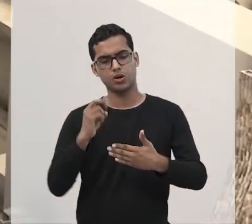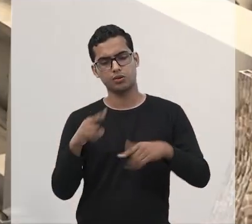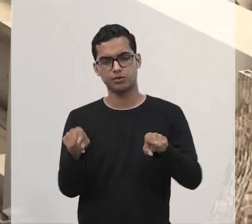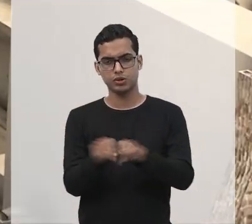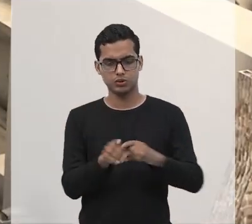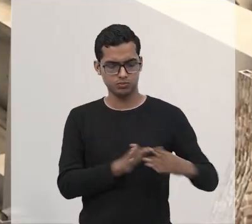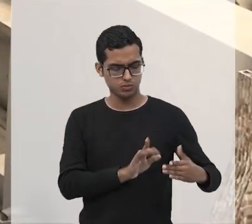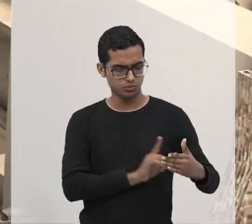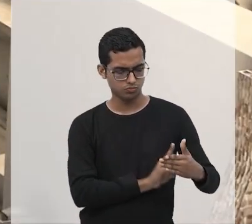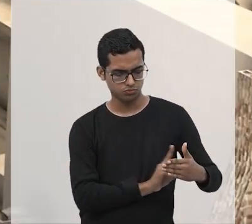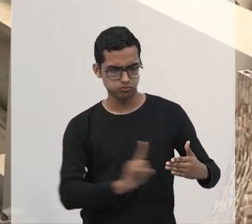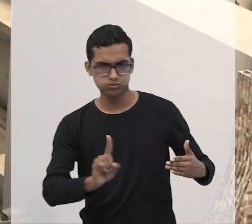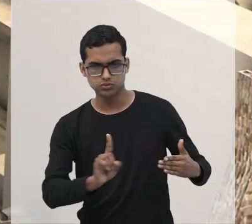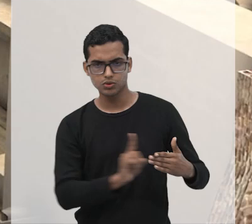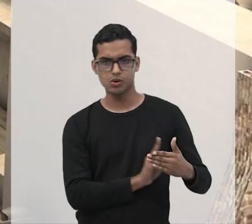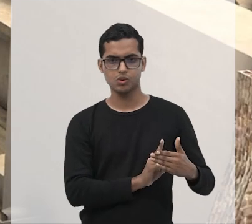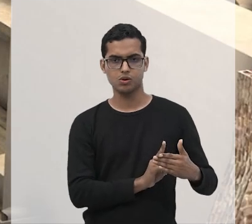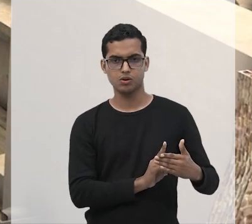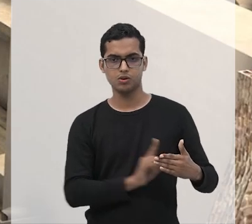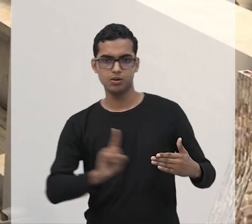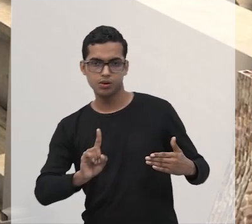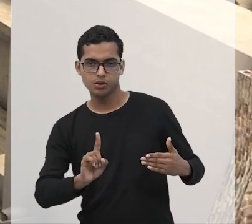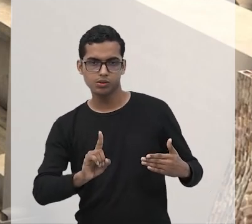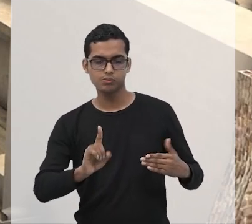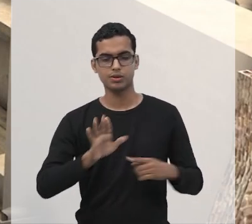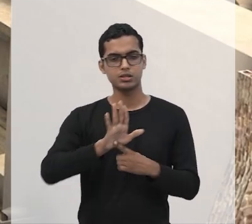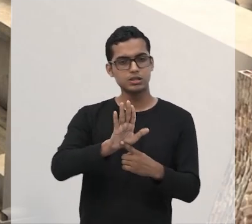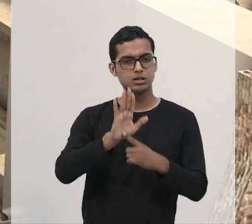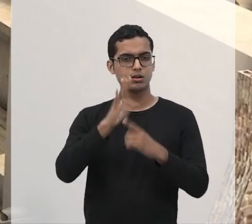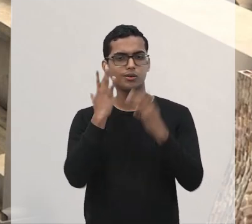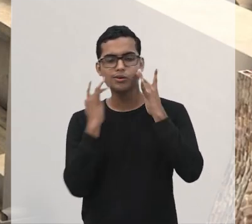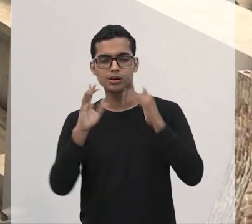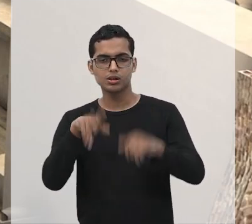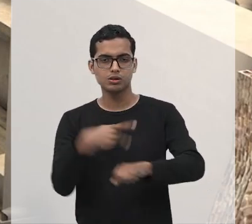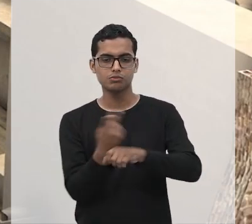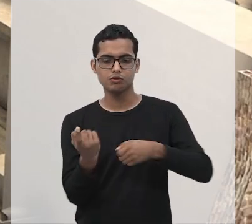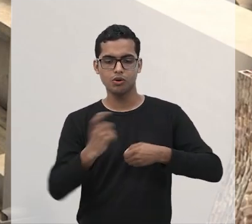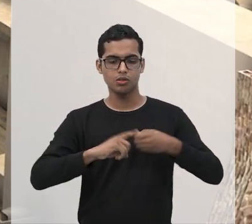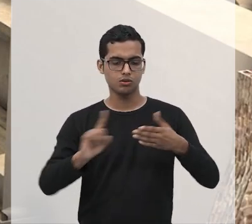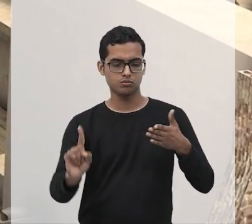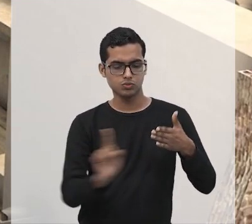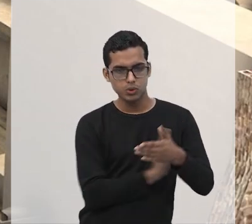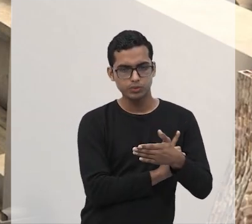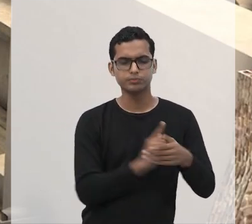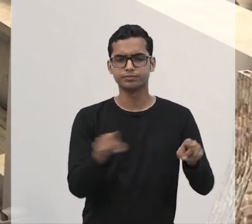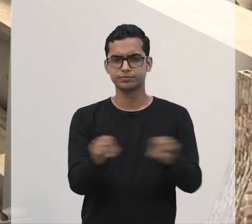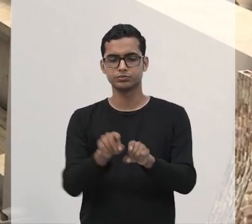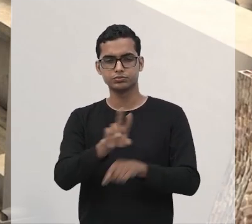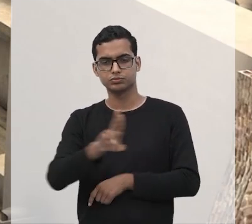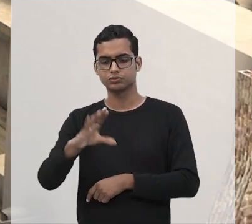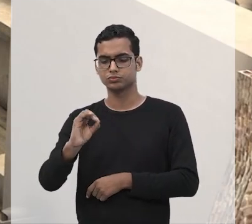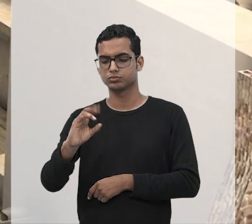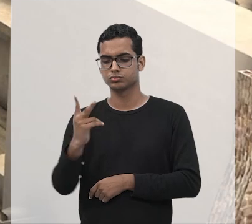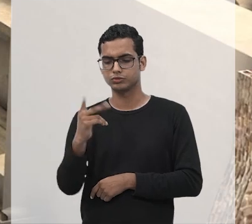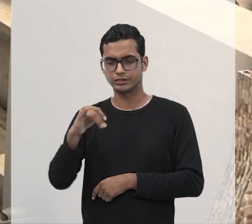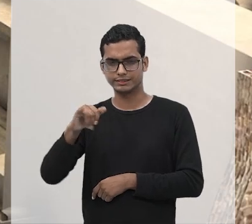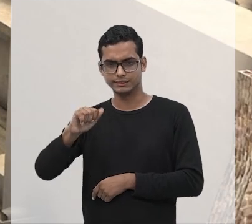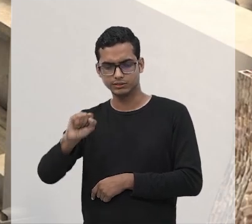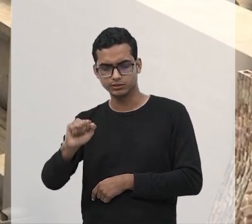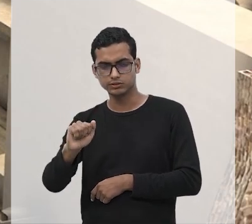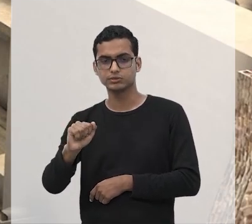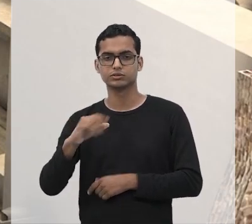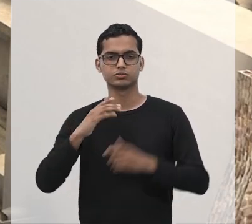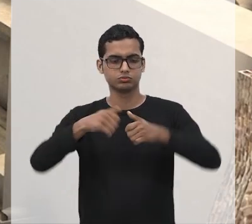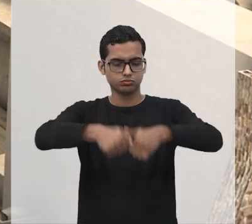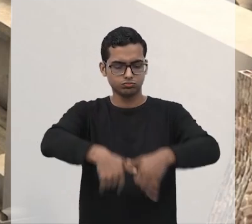nos teatros atuais, né? Eles terem lugares que são as coxias, que é justamente para facilitar a entrada e saída